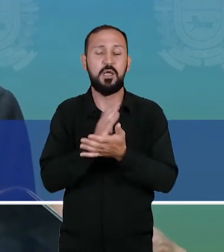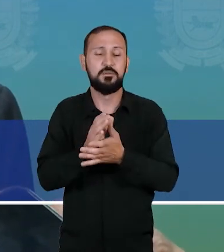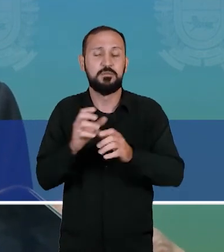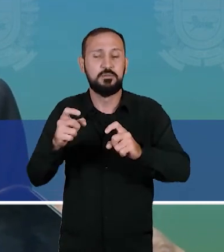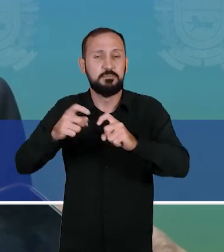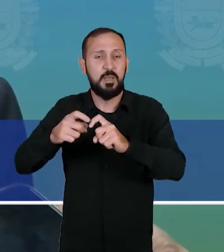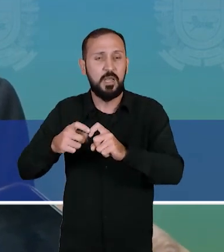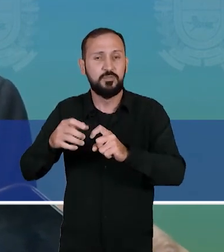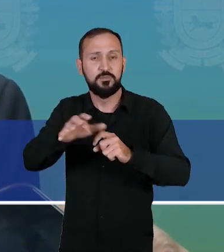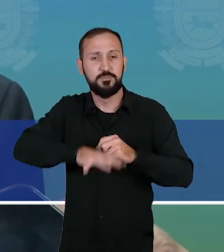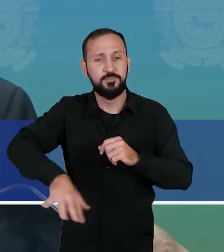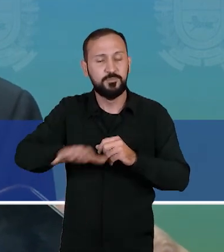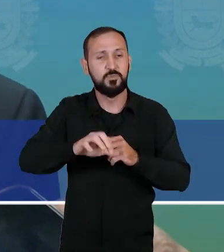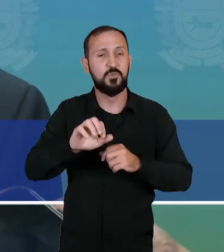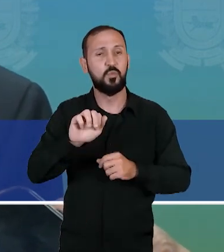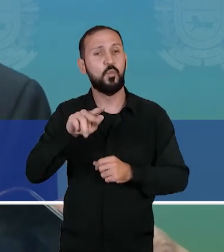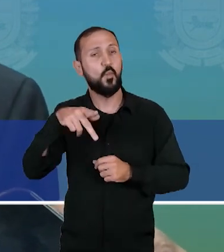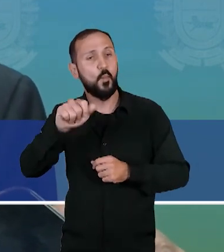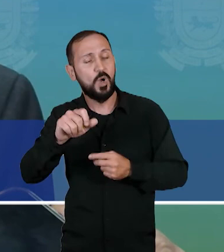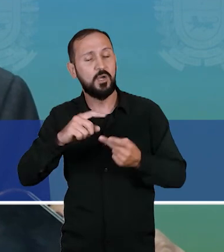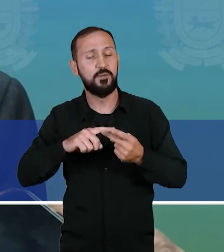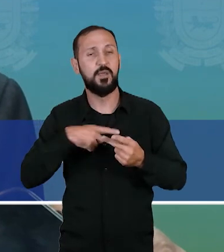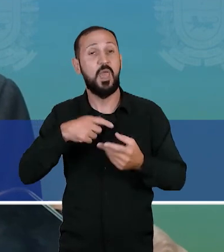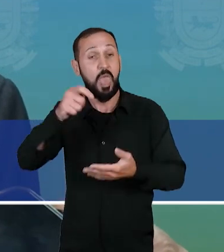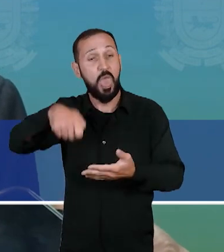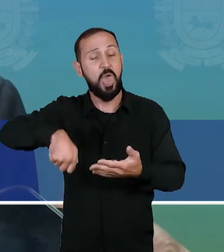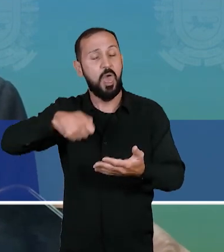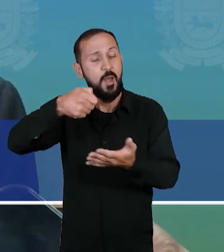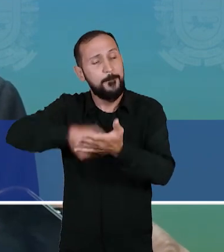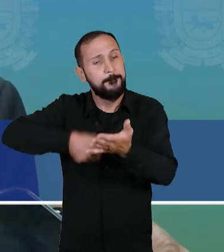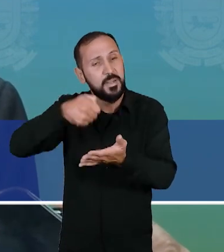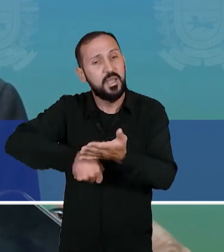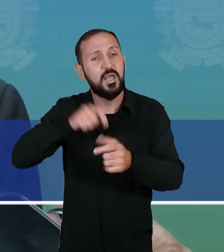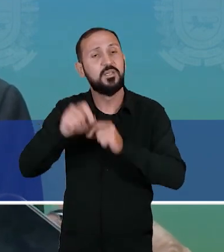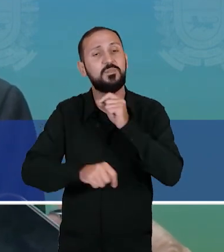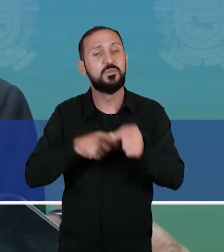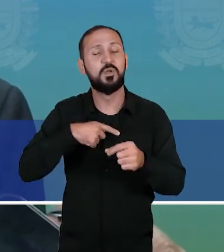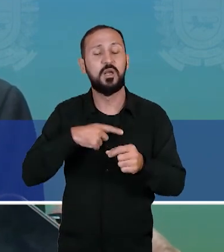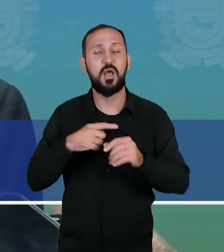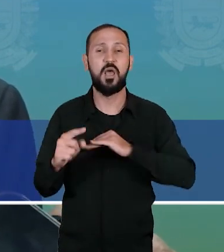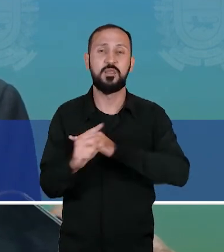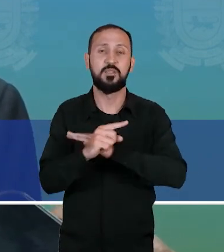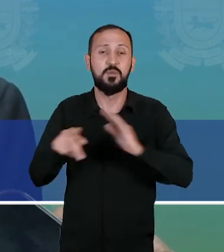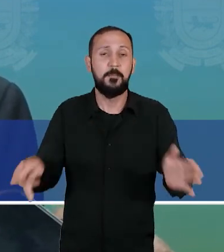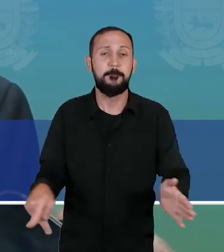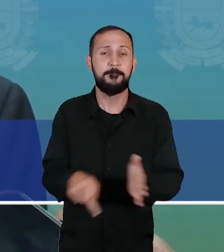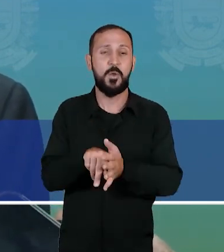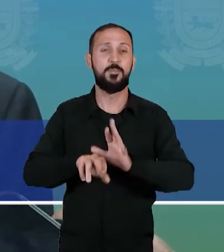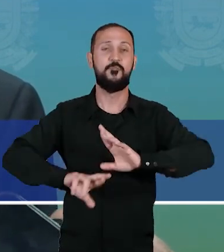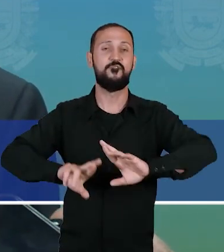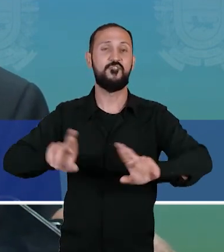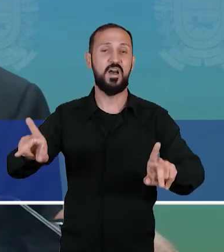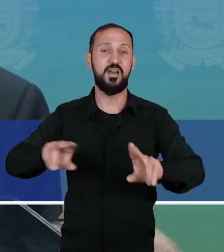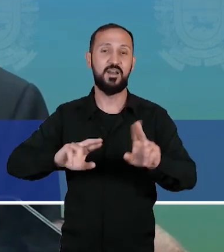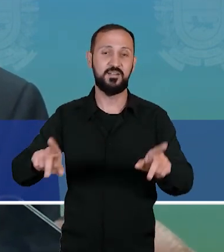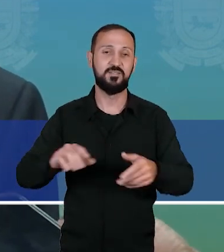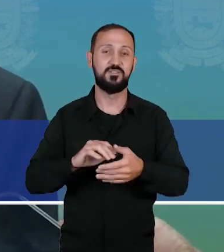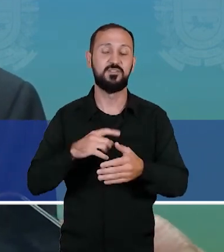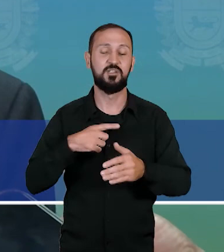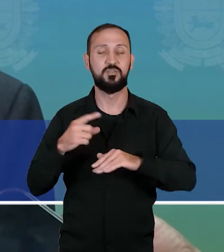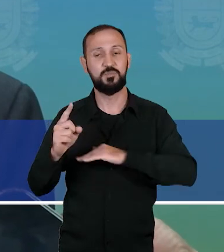saúde, clínicas, UPAs, vão ficar obrigados para dar tratamento